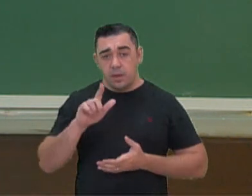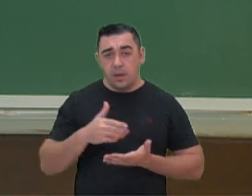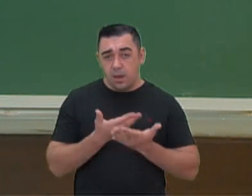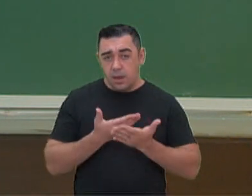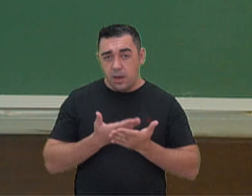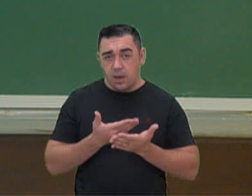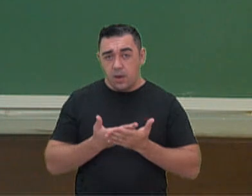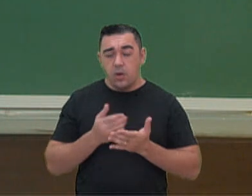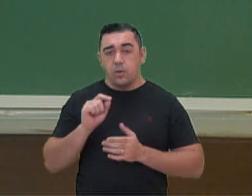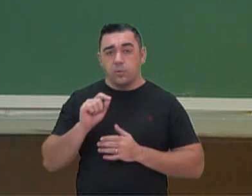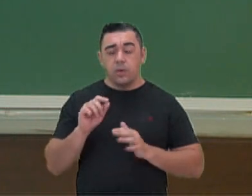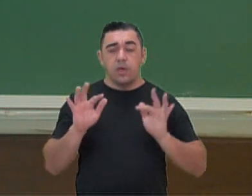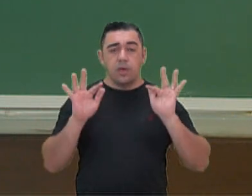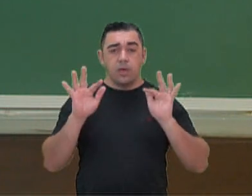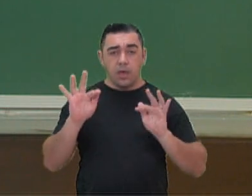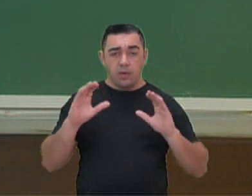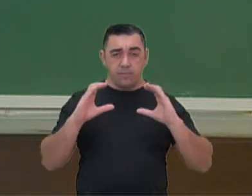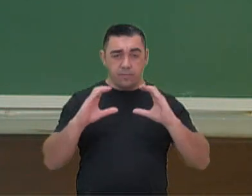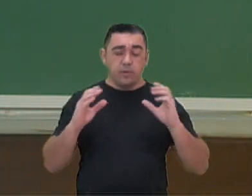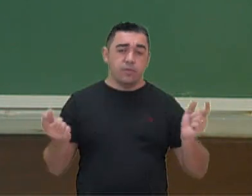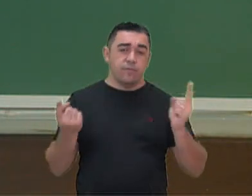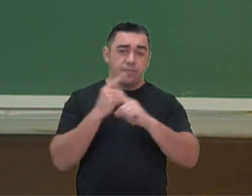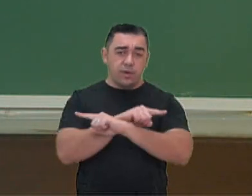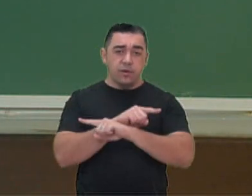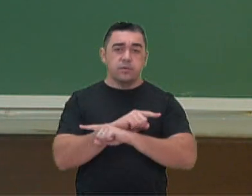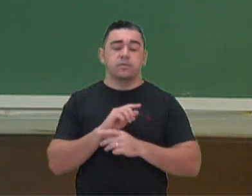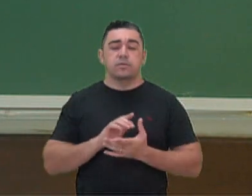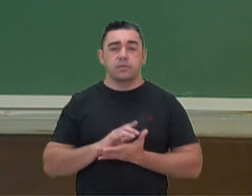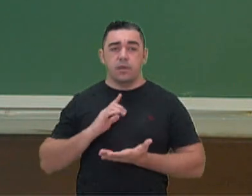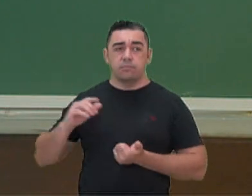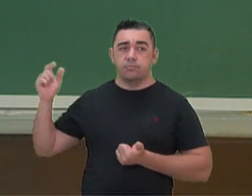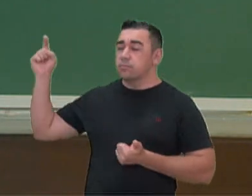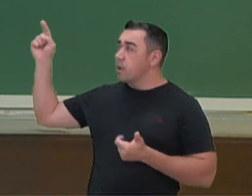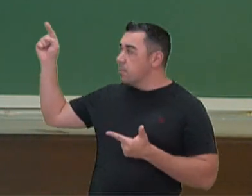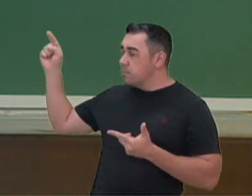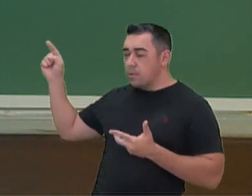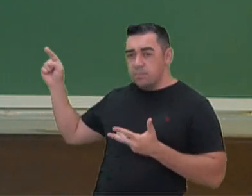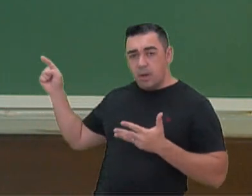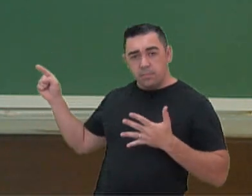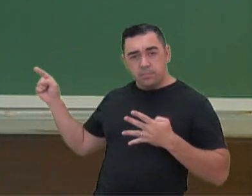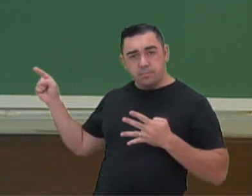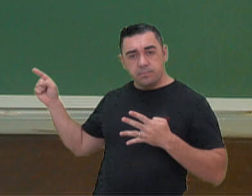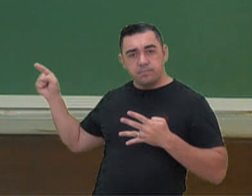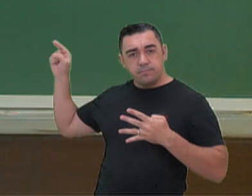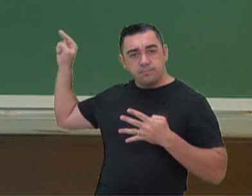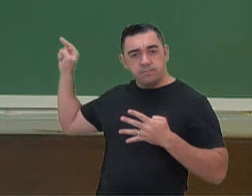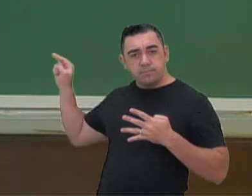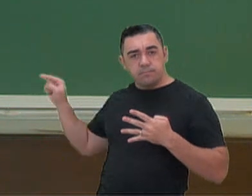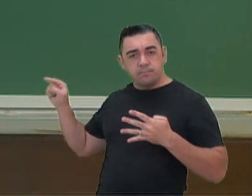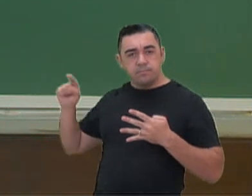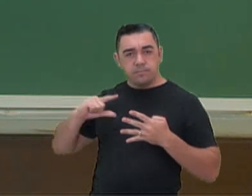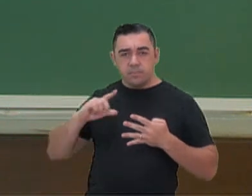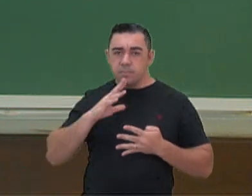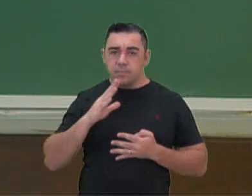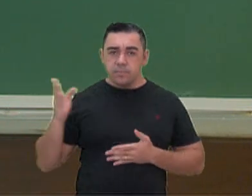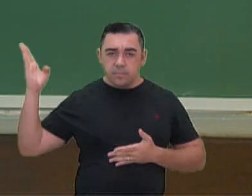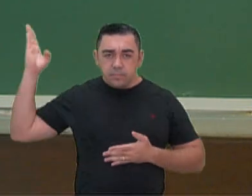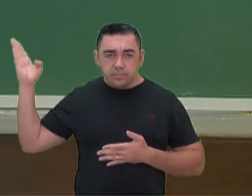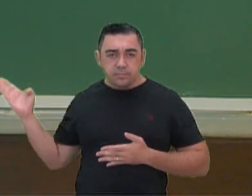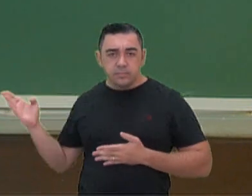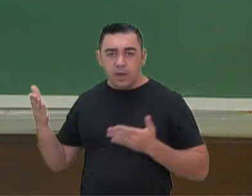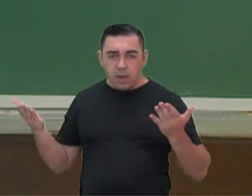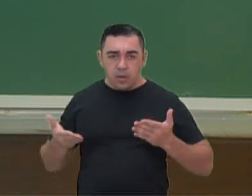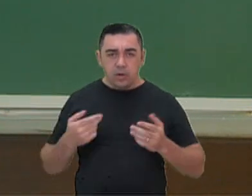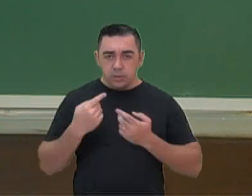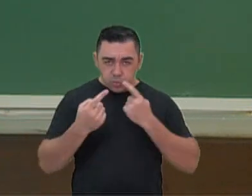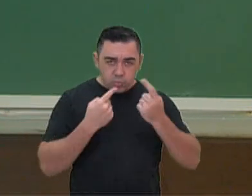uma aula de função inversa. Função inversa, injetora, sobrejetora, bijetora, todos esses termos, né? Mas aqui a gente